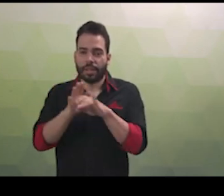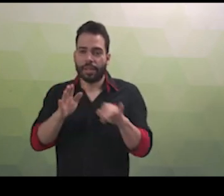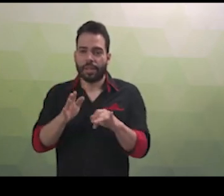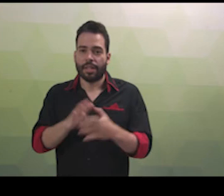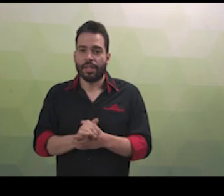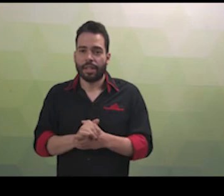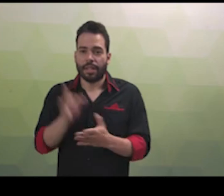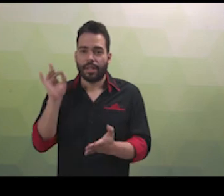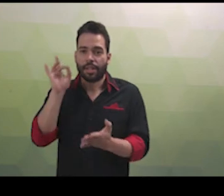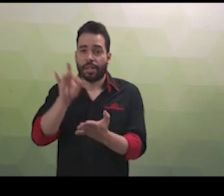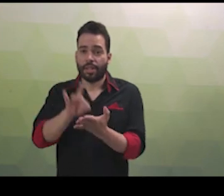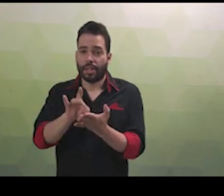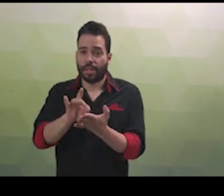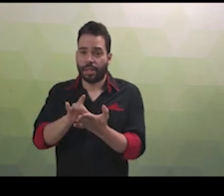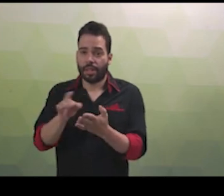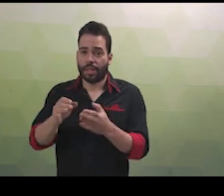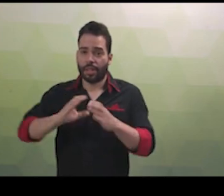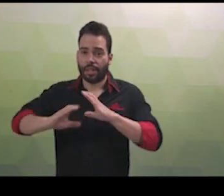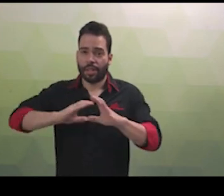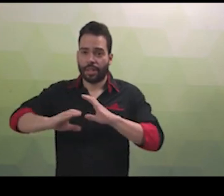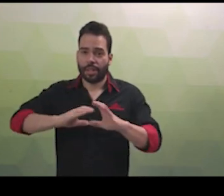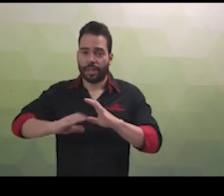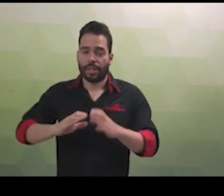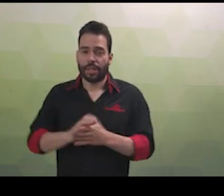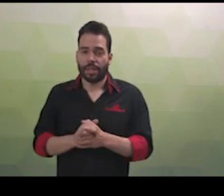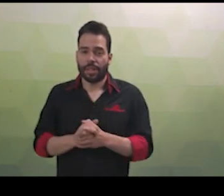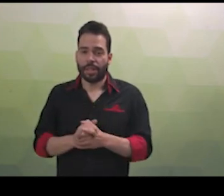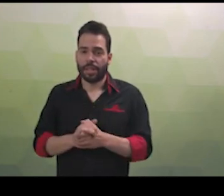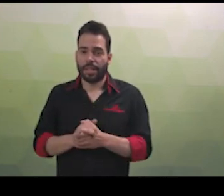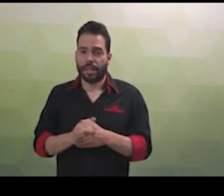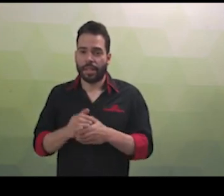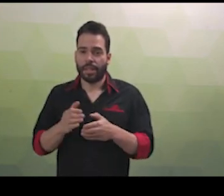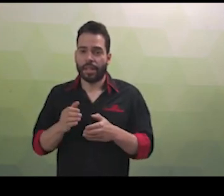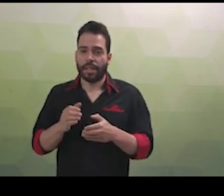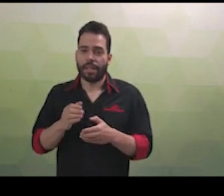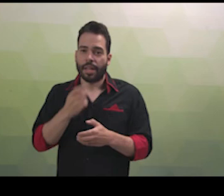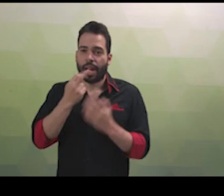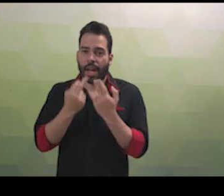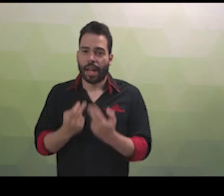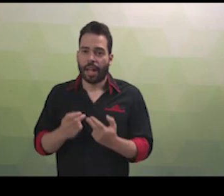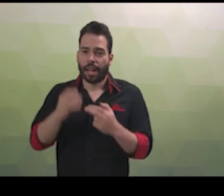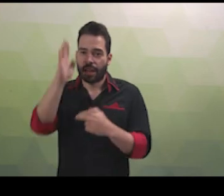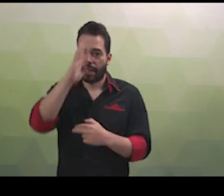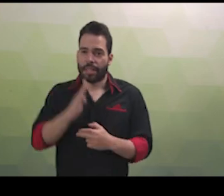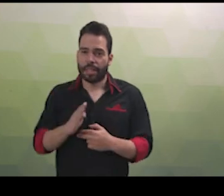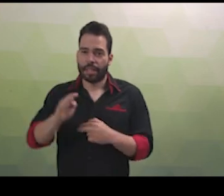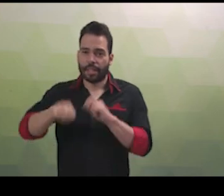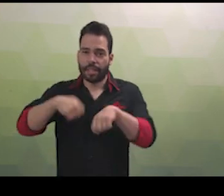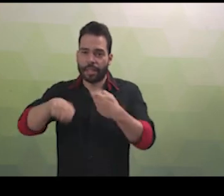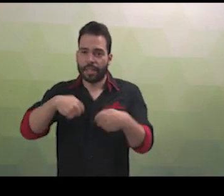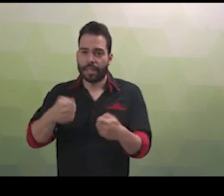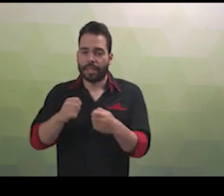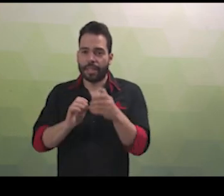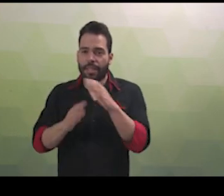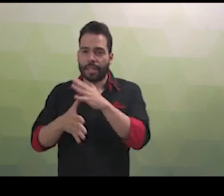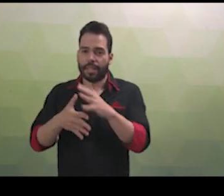1º, é reconhecida como meio legal de comunicação e expressão a língua brasileira de sinais, Libras, e